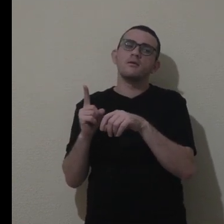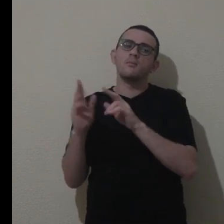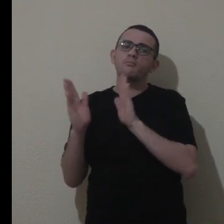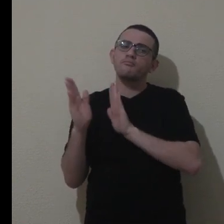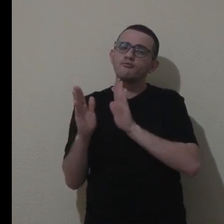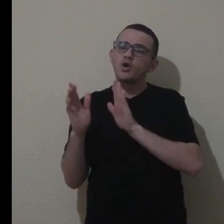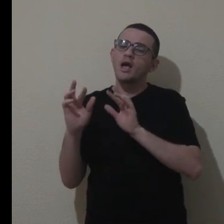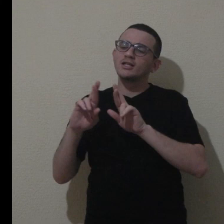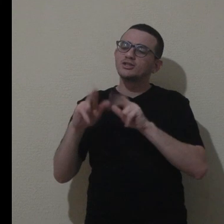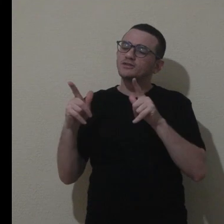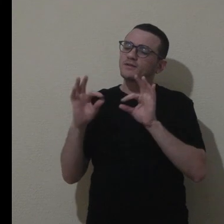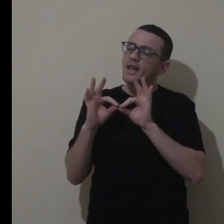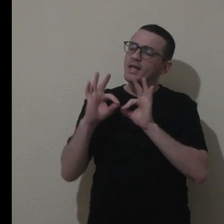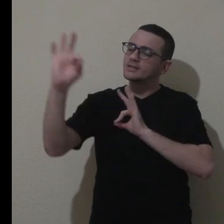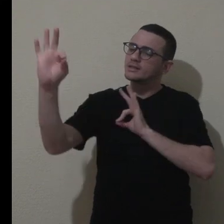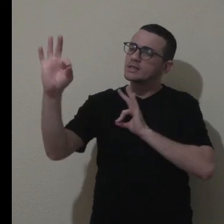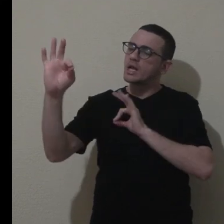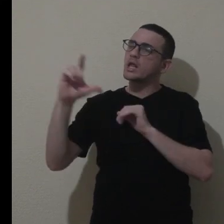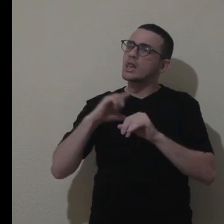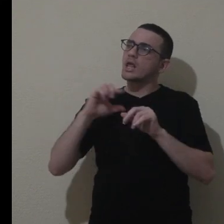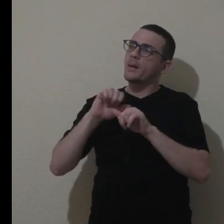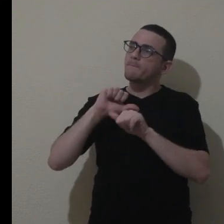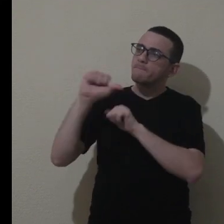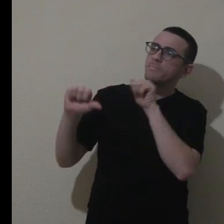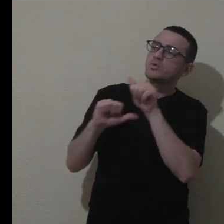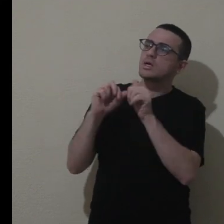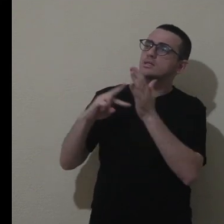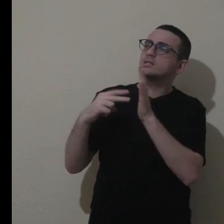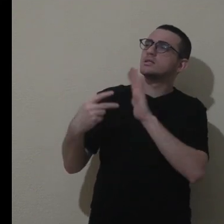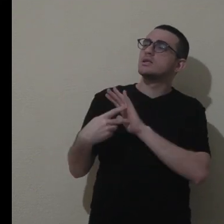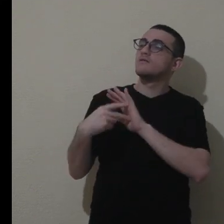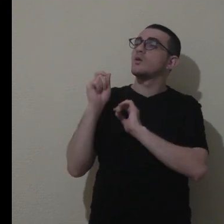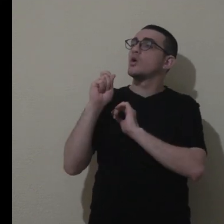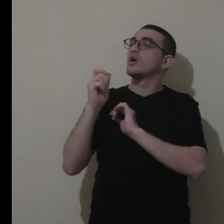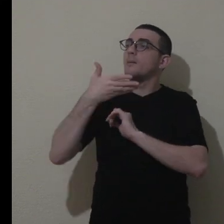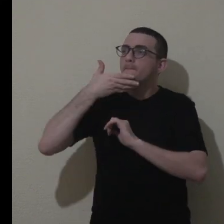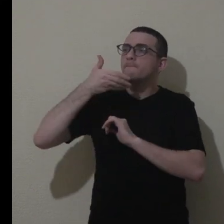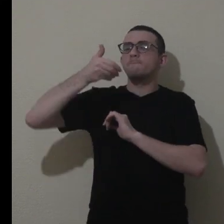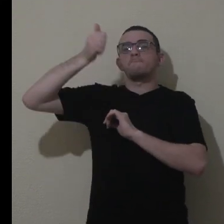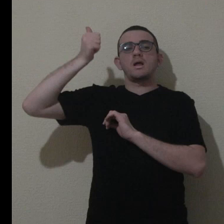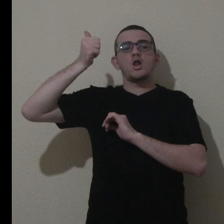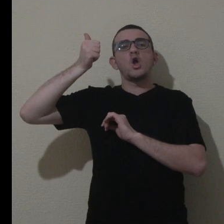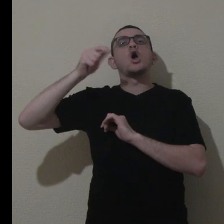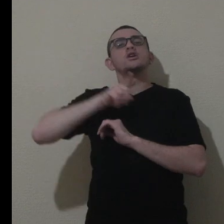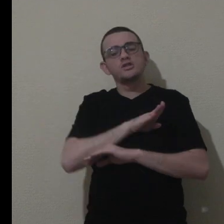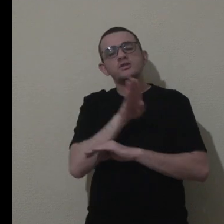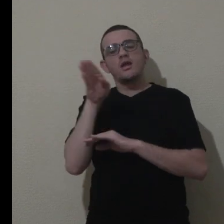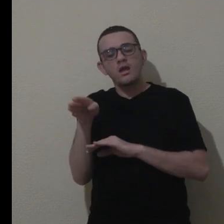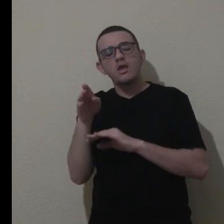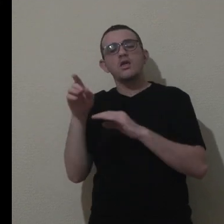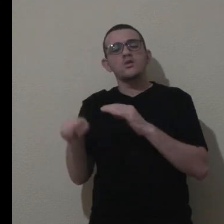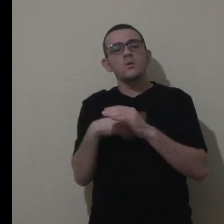essa diferença, o delta, ela houve uma mudança. Então, o que significa um certo benefício de ter ido